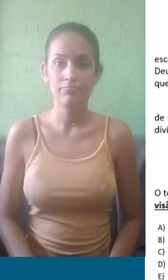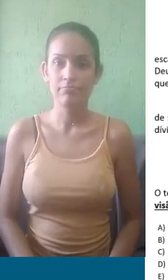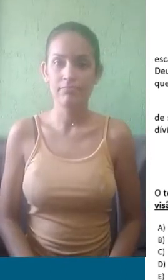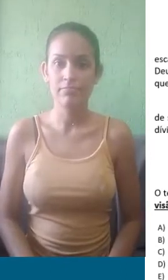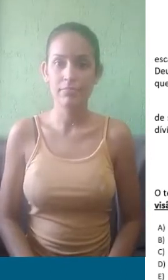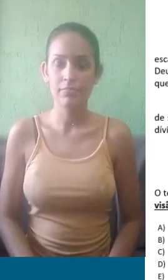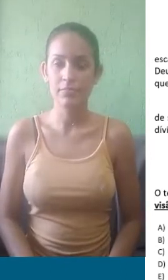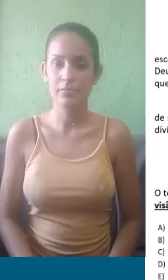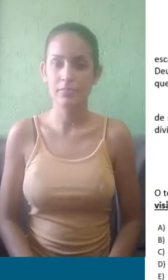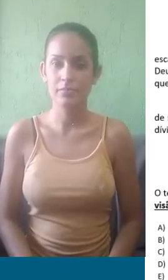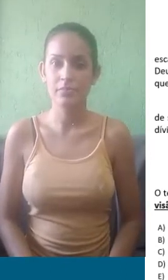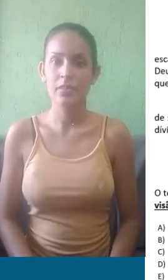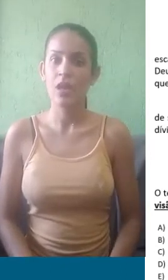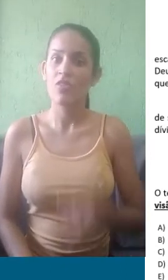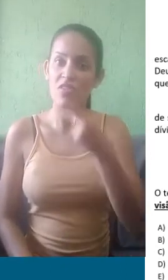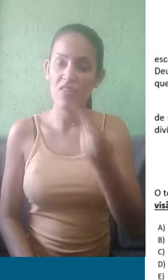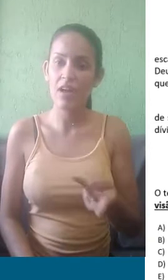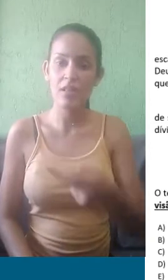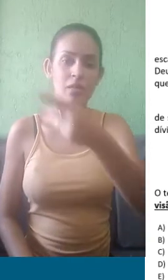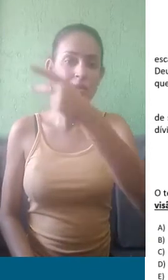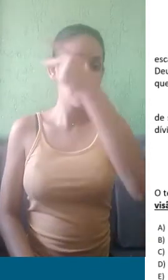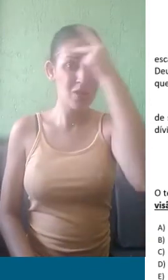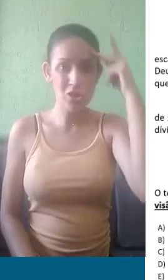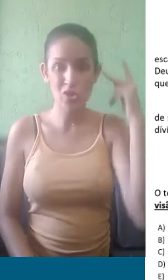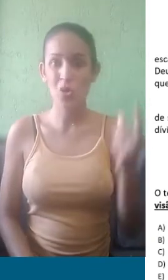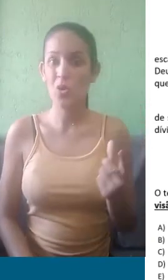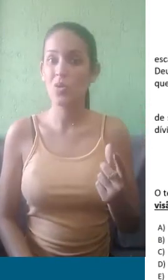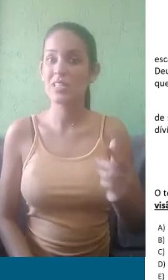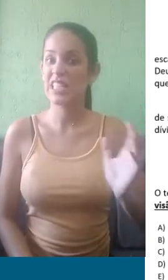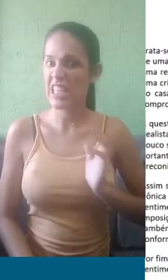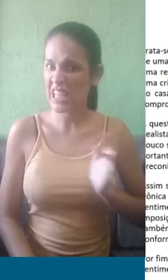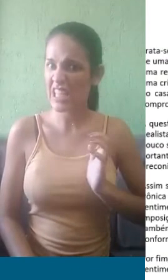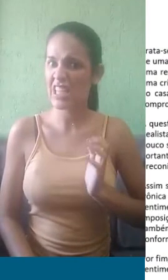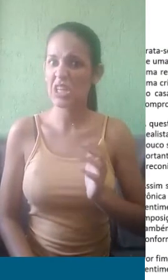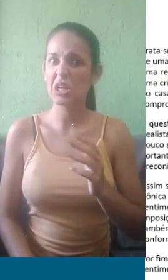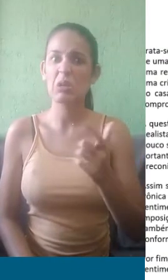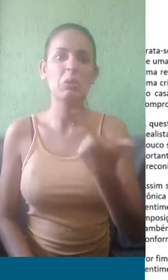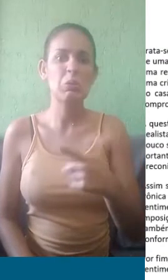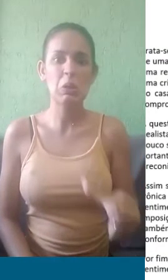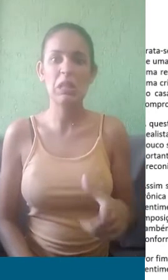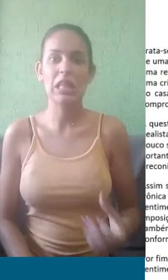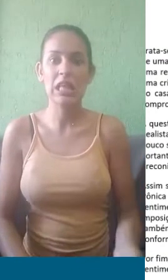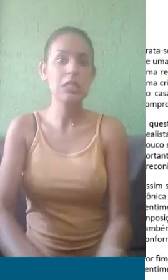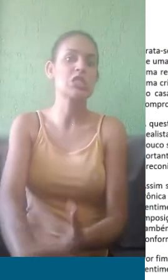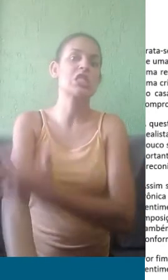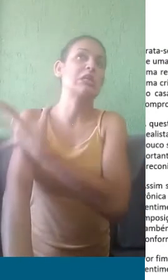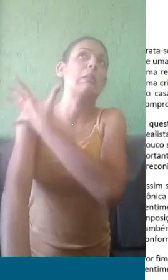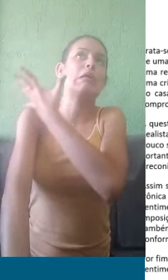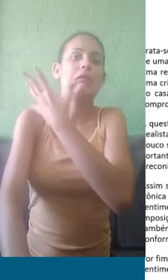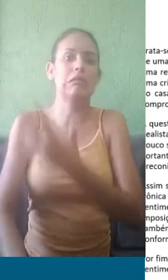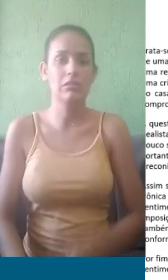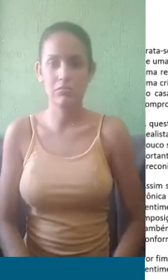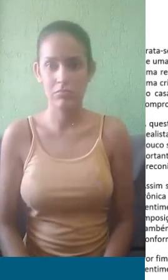sentimentalismo. Assim, há uma incoerência interna nessa alternativa. Agora você pode, se quiser, dar um pause